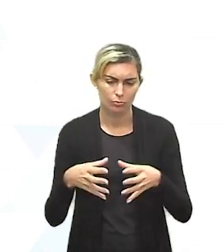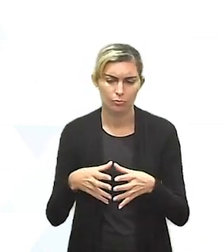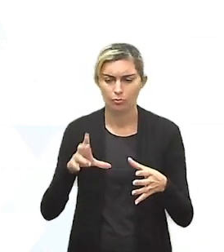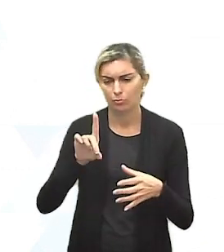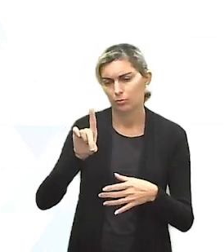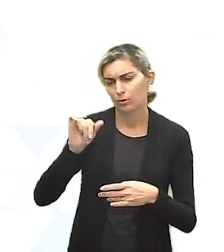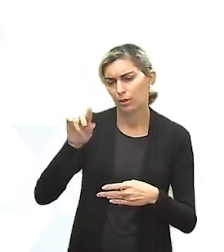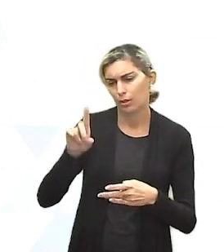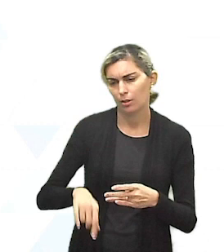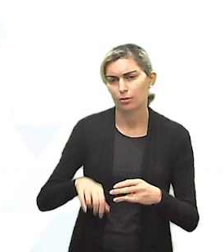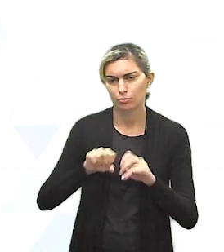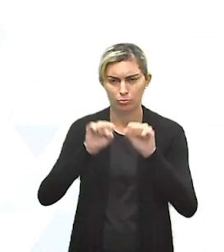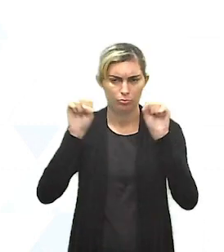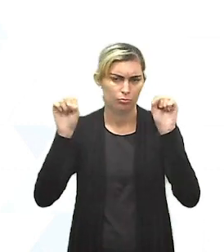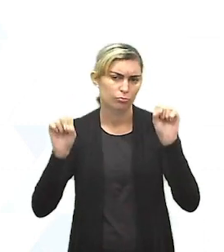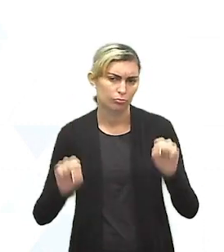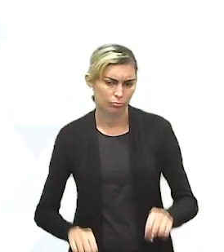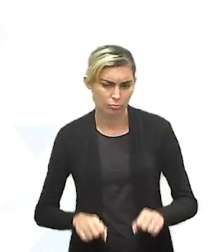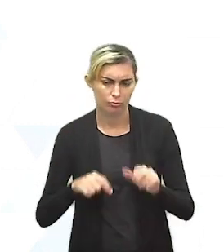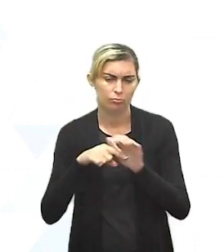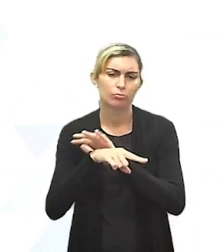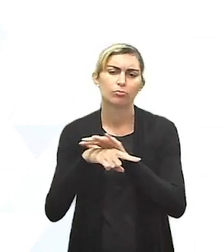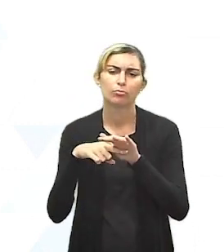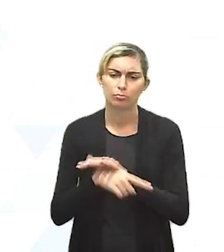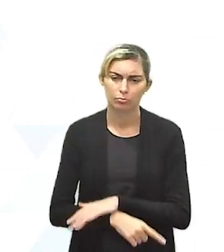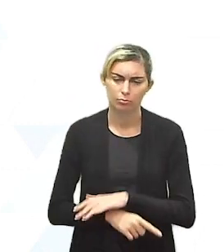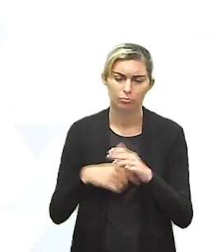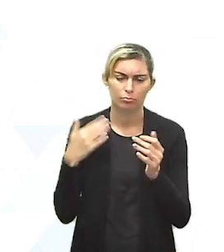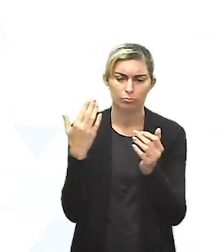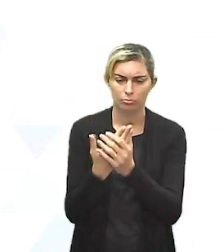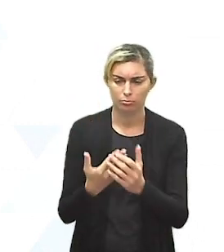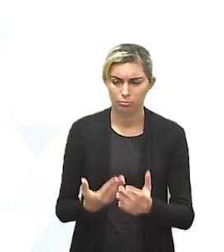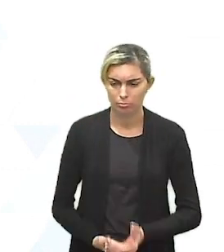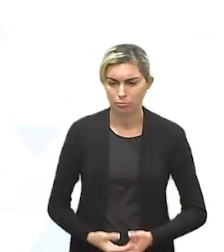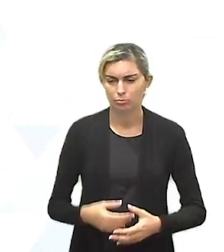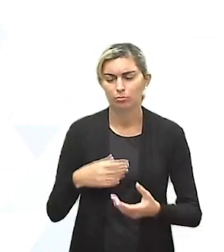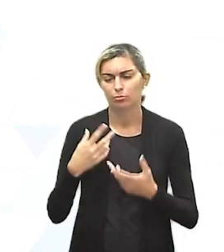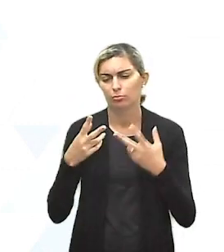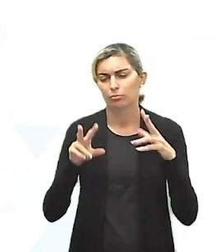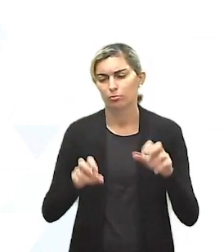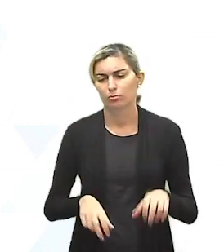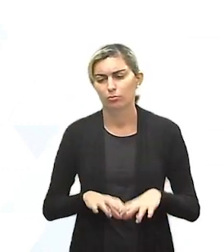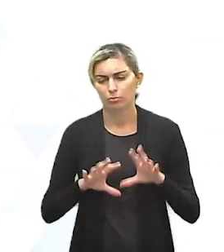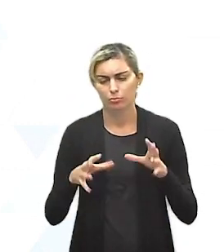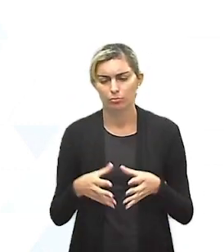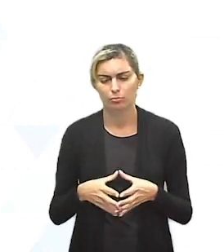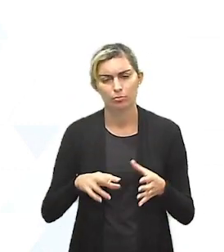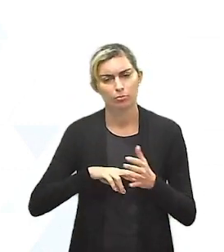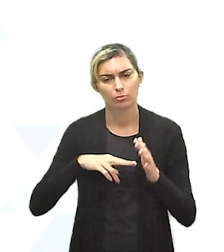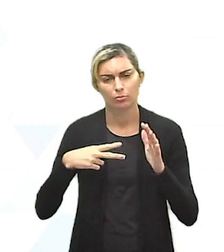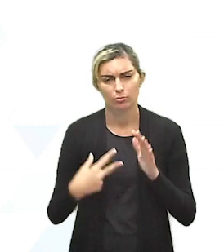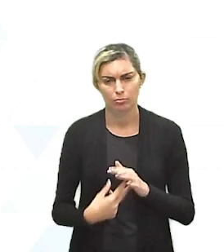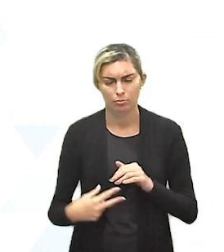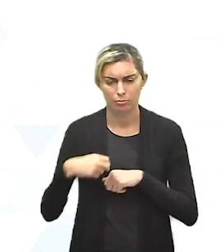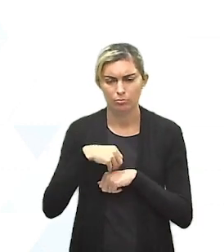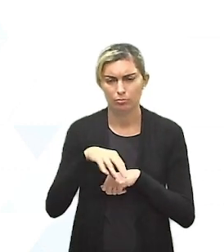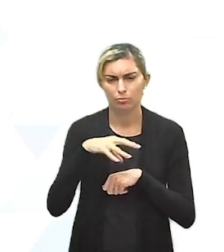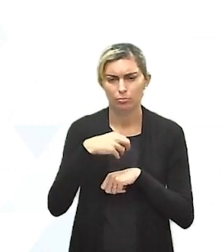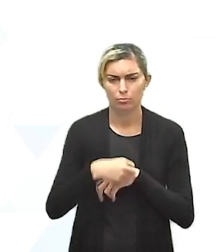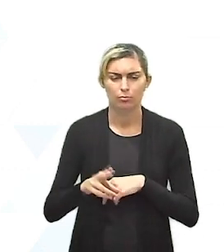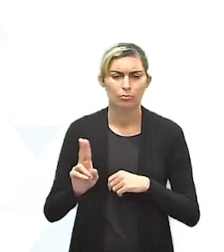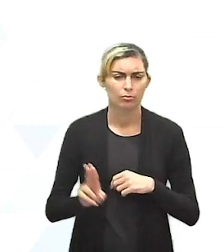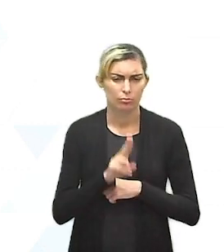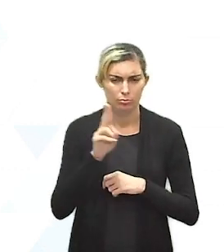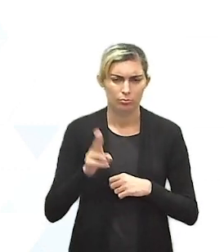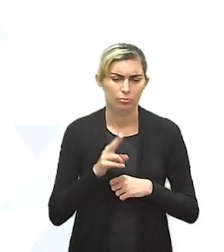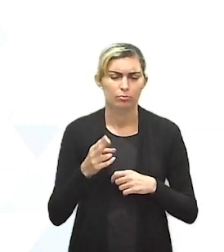dados sistematizados, analisados ou processados, contendo um conjunto de significados relevantes e úteis para